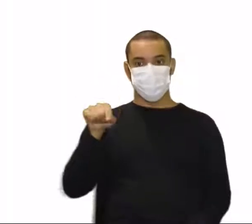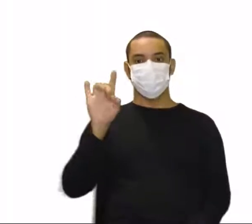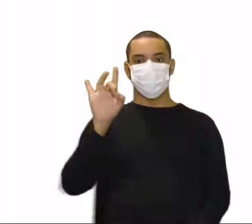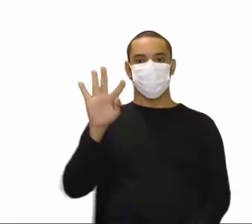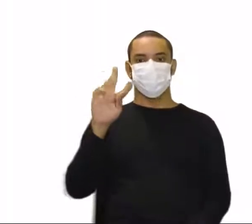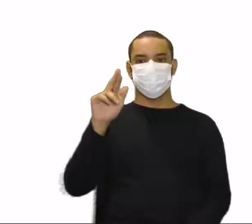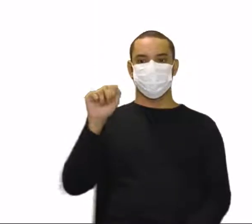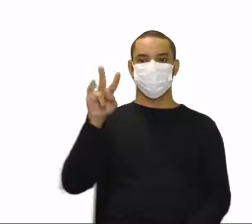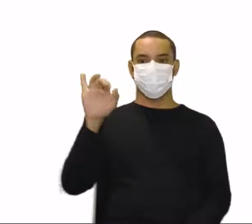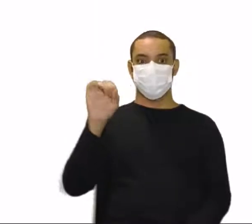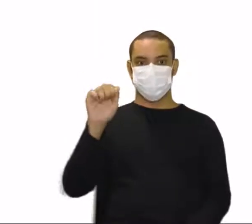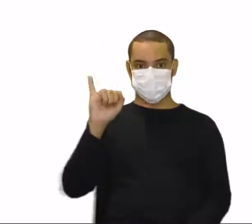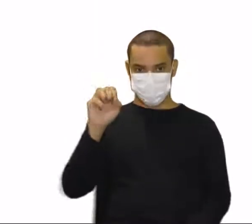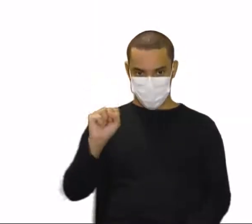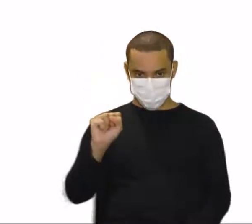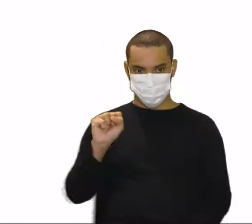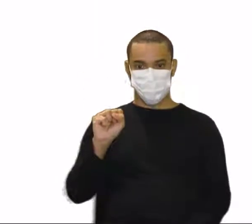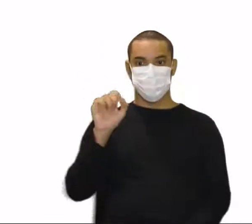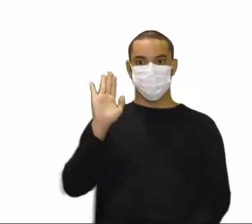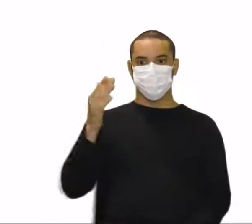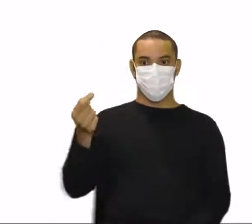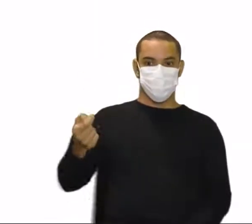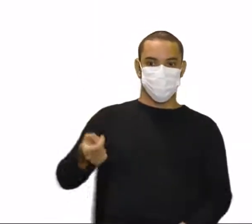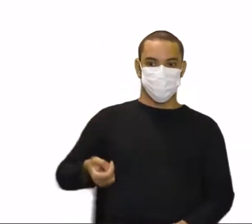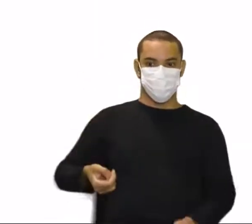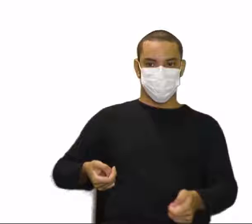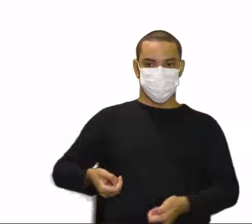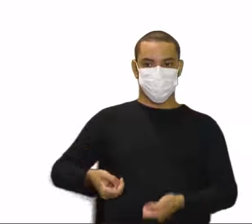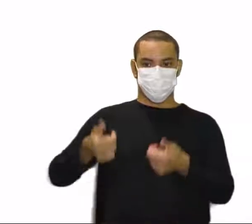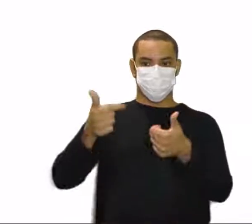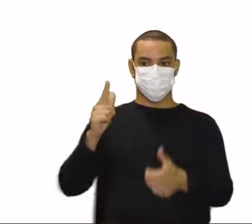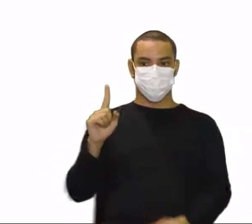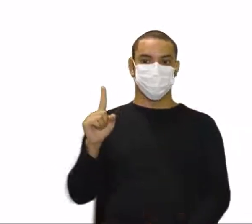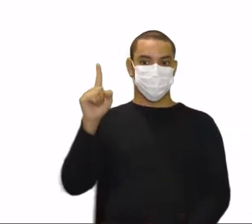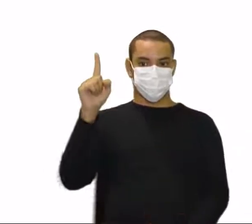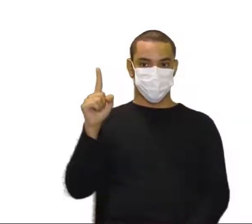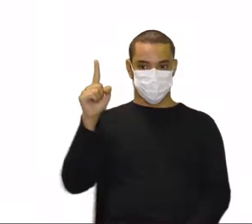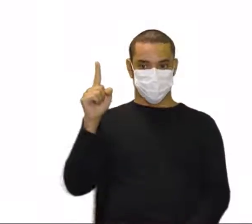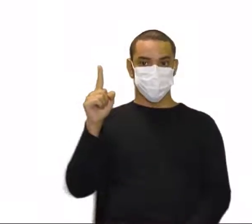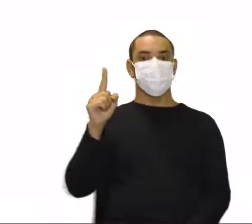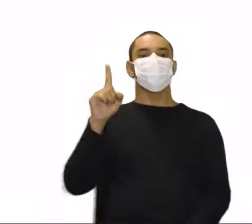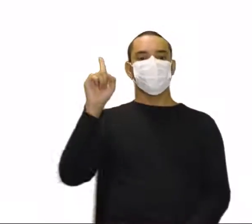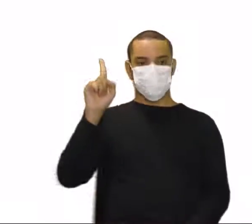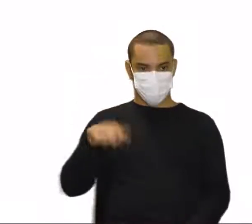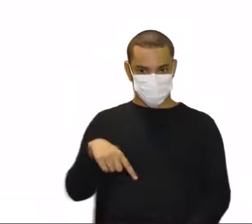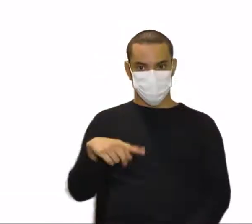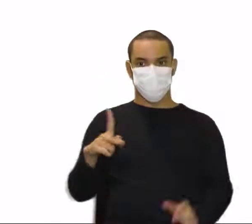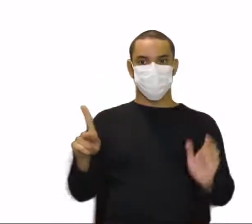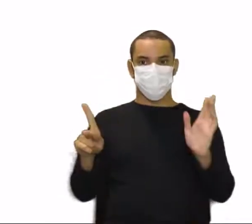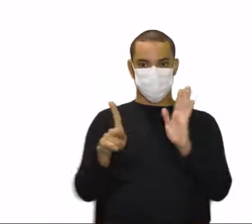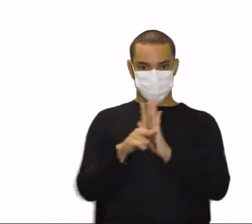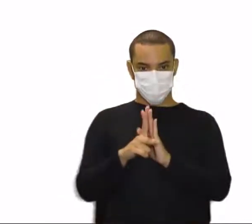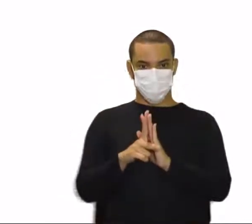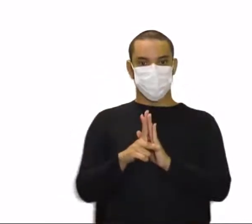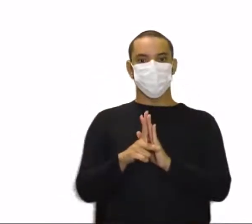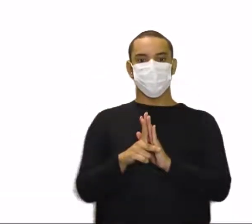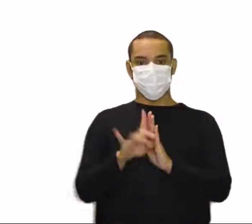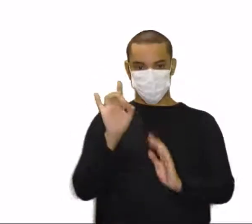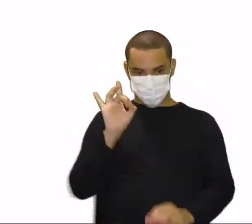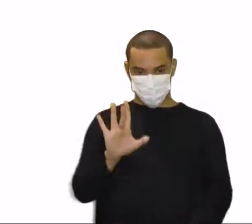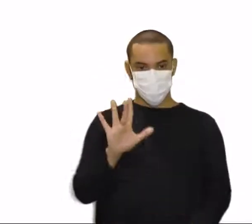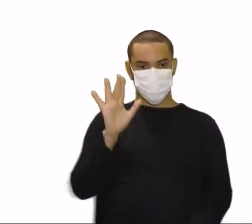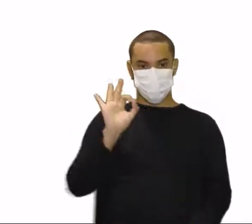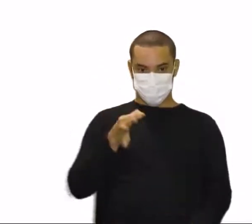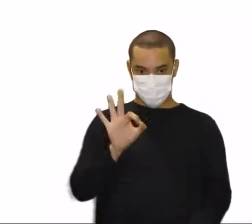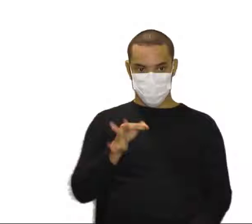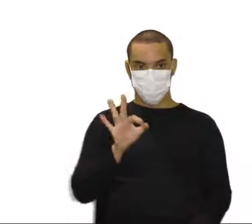transversais. Aqui, como vocês podem ver, eu já dei o spoiler. Alternativa 2, apenas ondas transversais admitem polarização, ok?